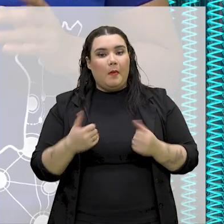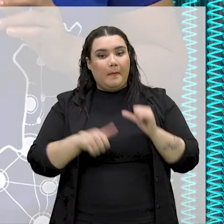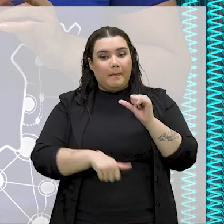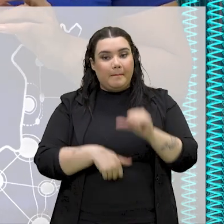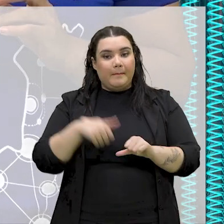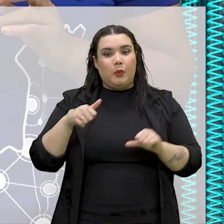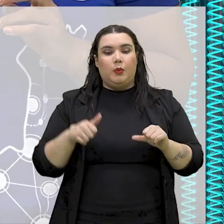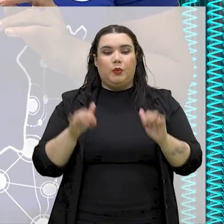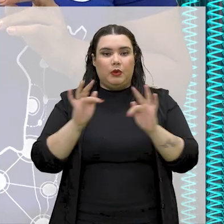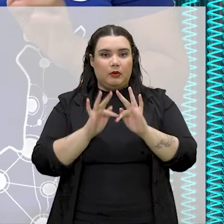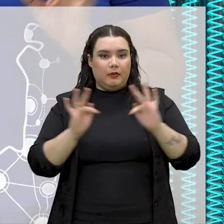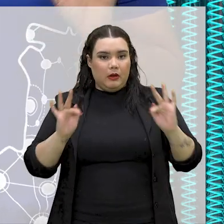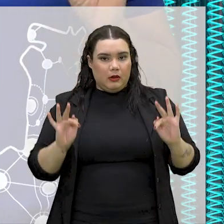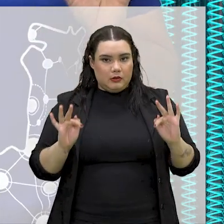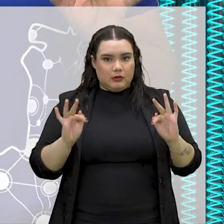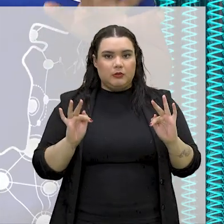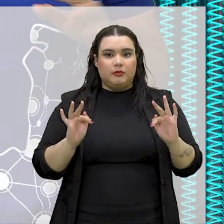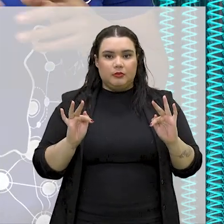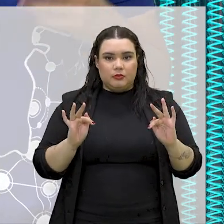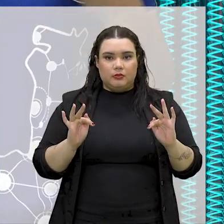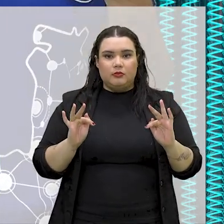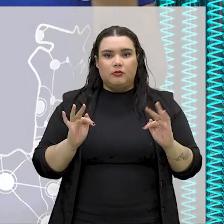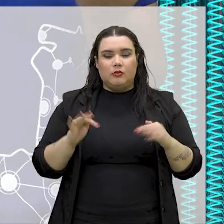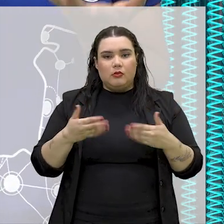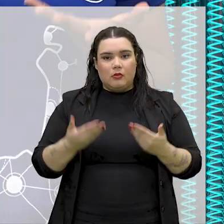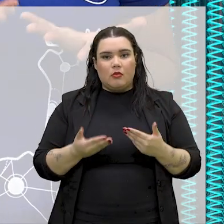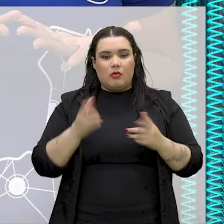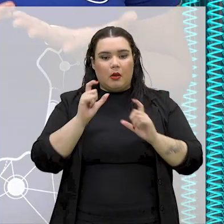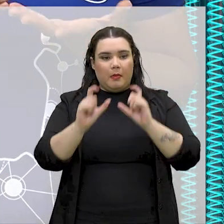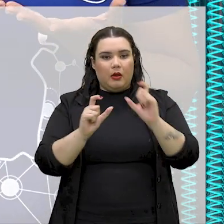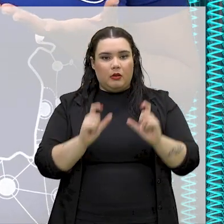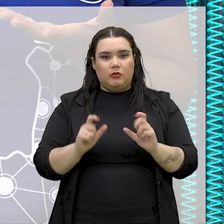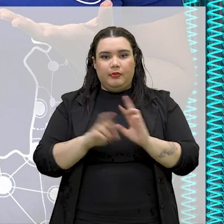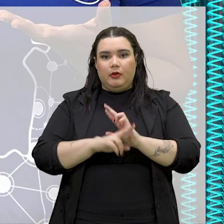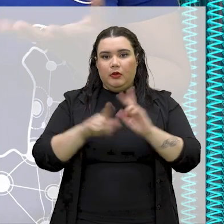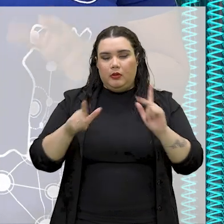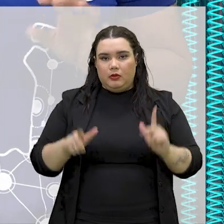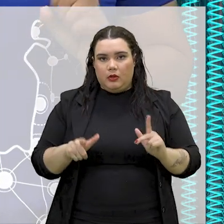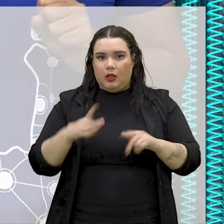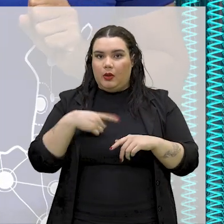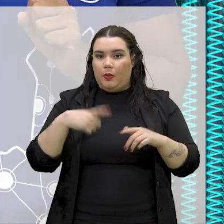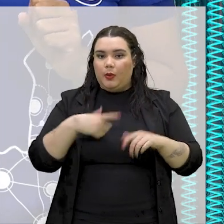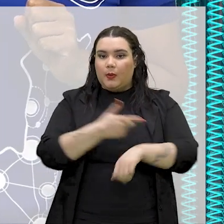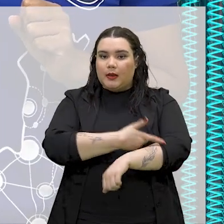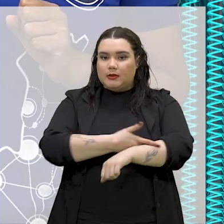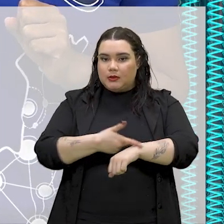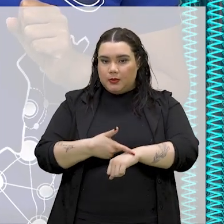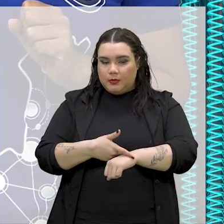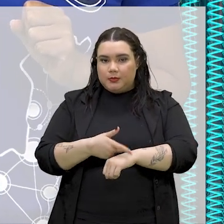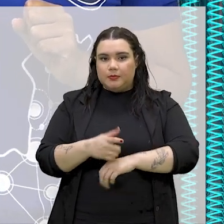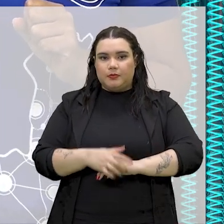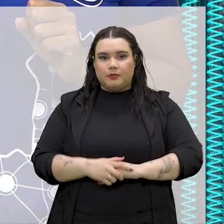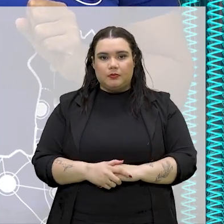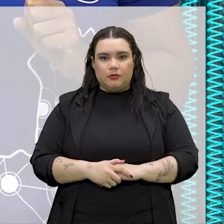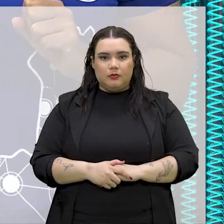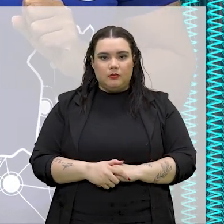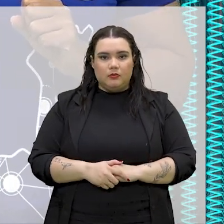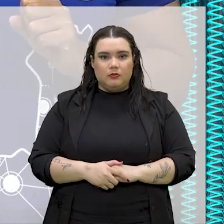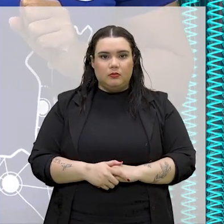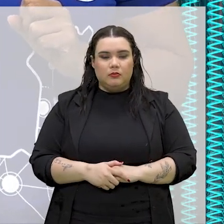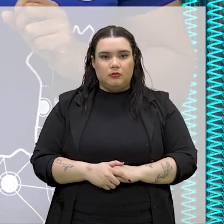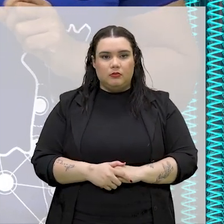vou trabalhar aqui no caso com o vocabulário mais polite, mais educado. E aí eu vou usar o quê?